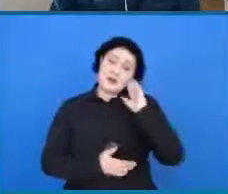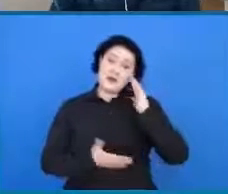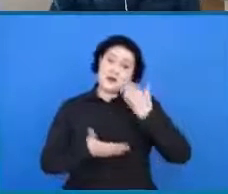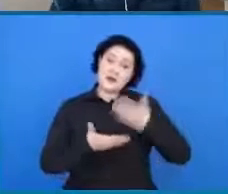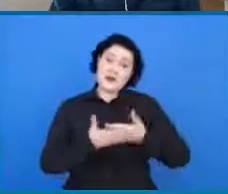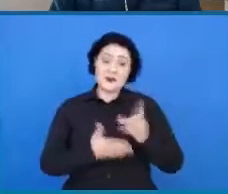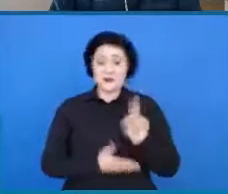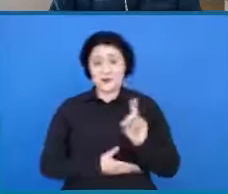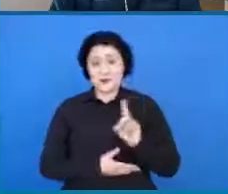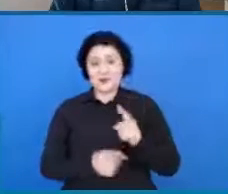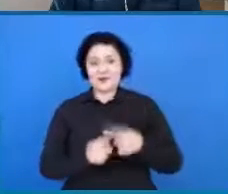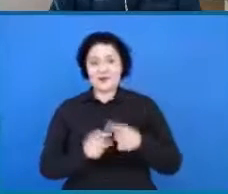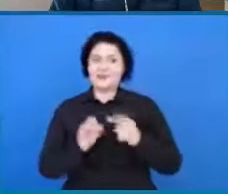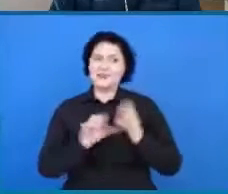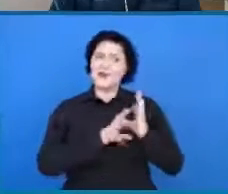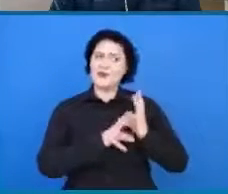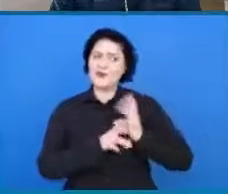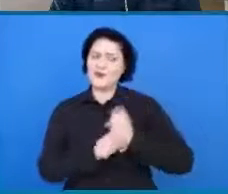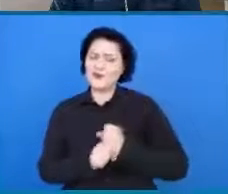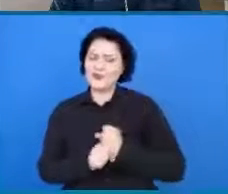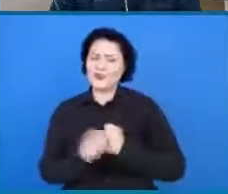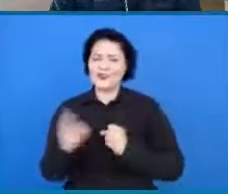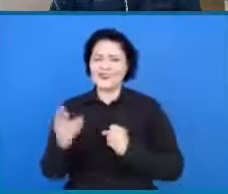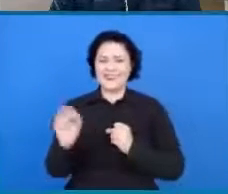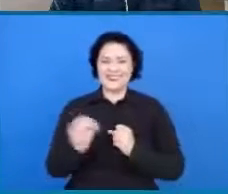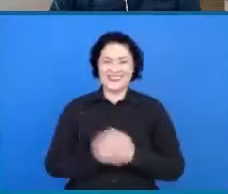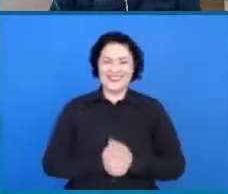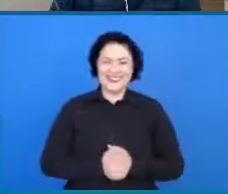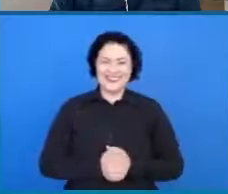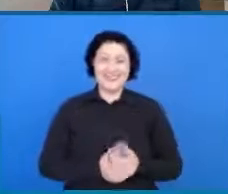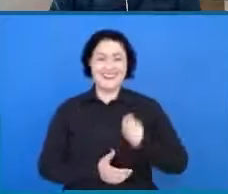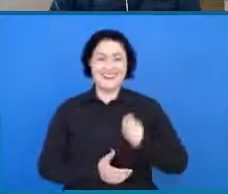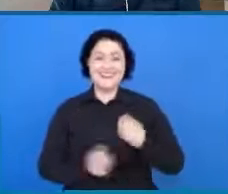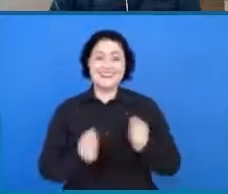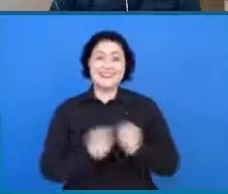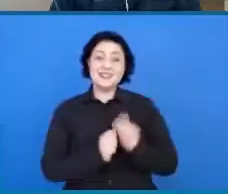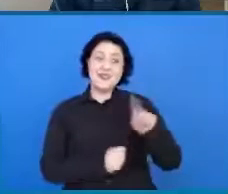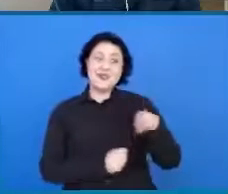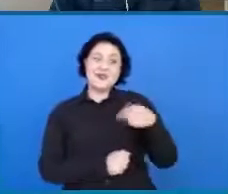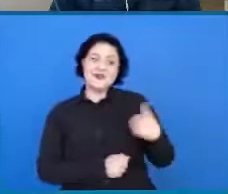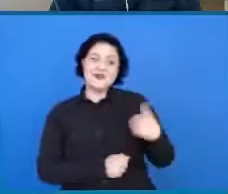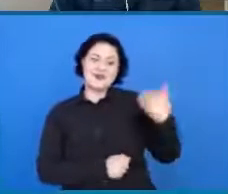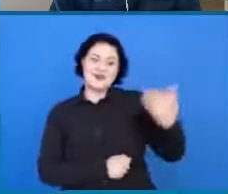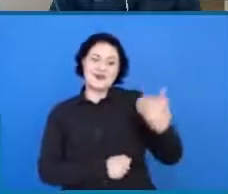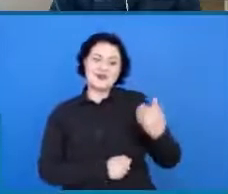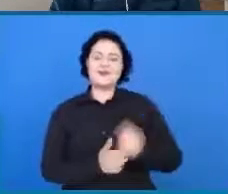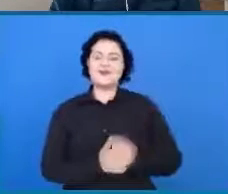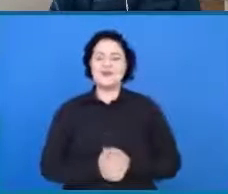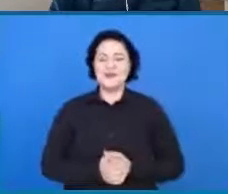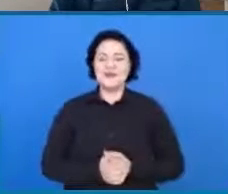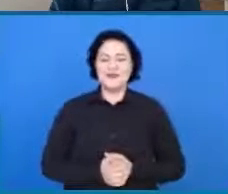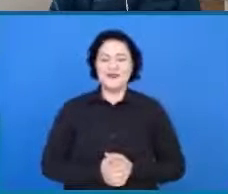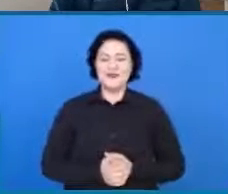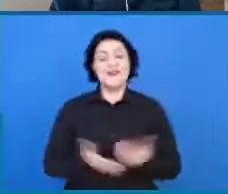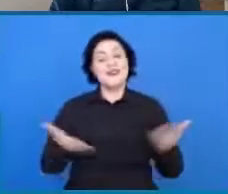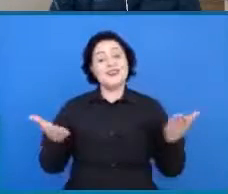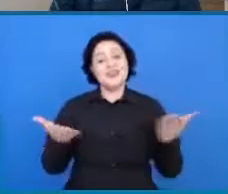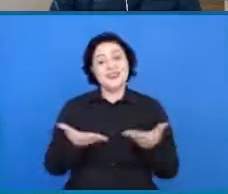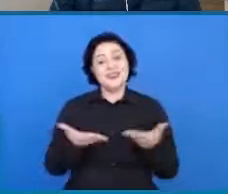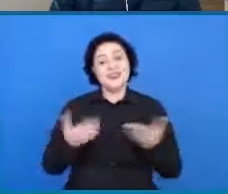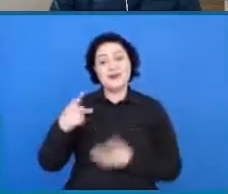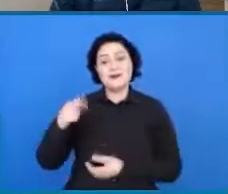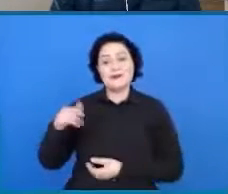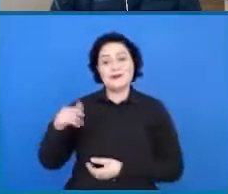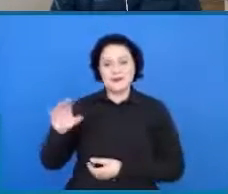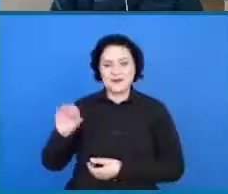acredito que não Se somar os anos estaremos do outro lado vibrando por gentileza